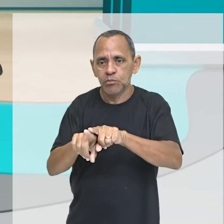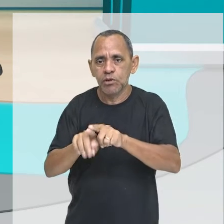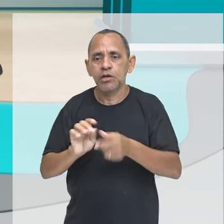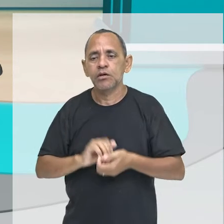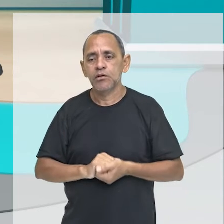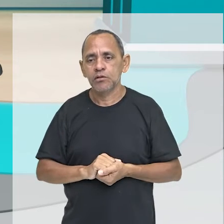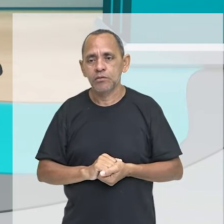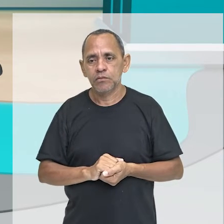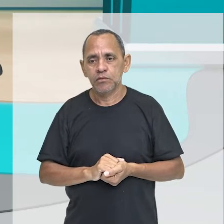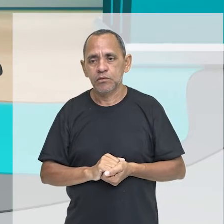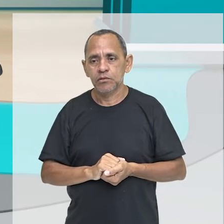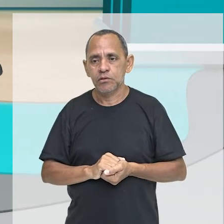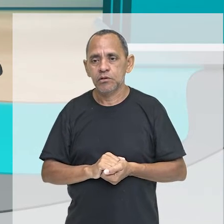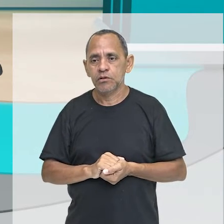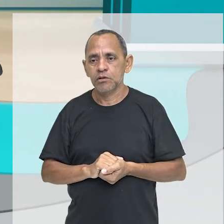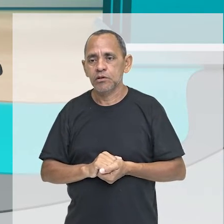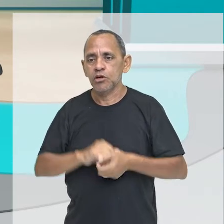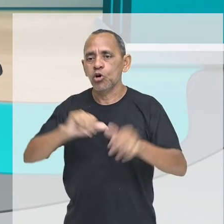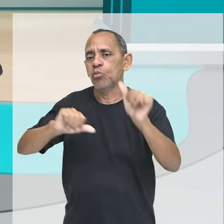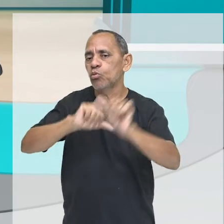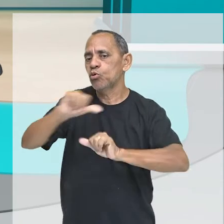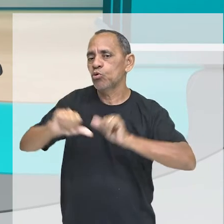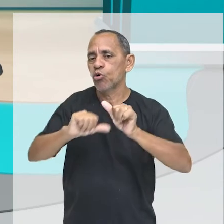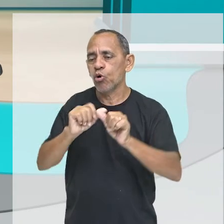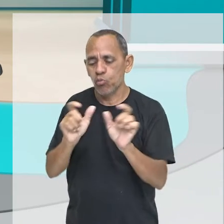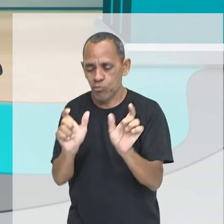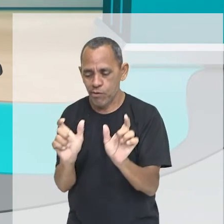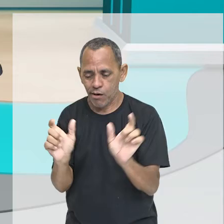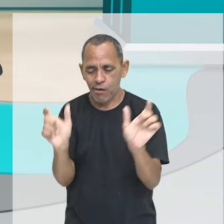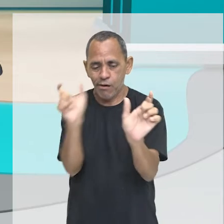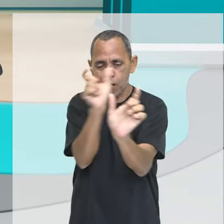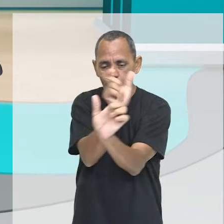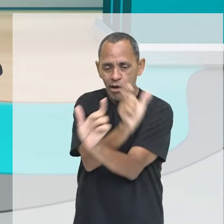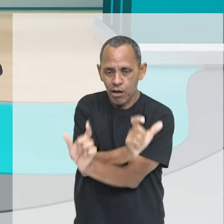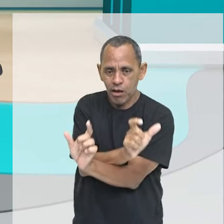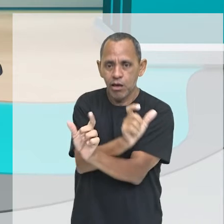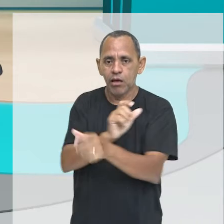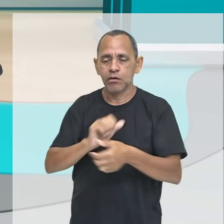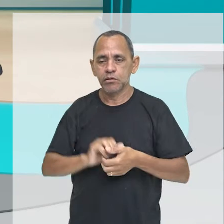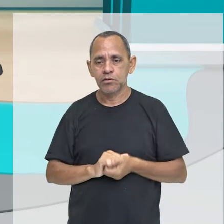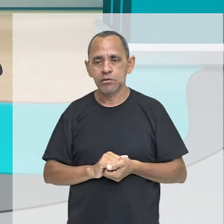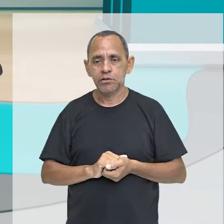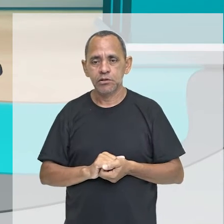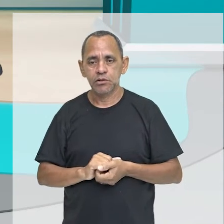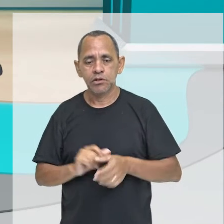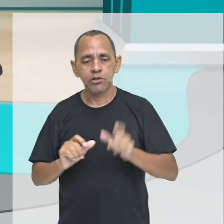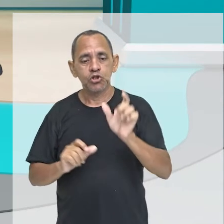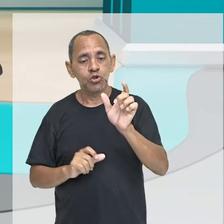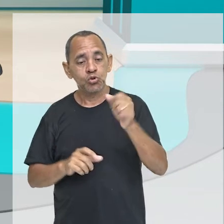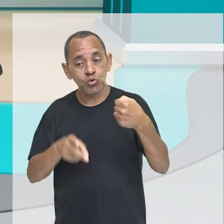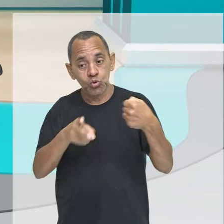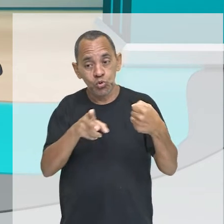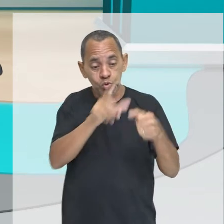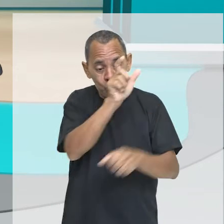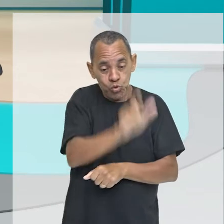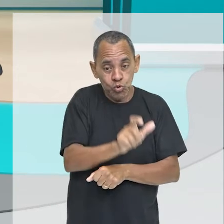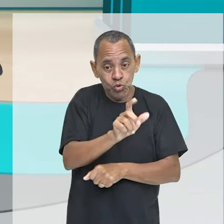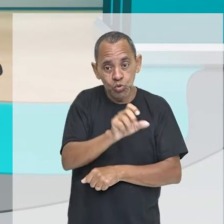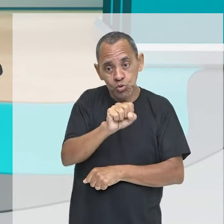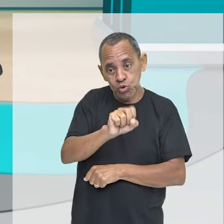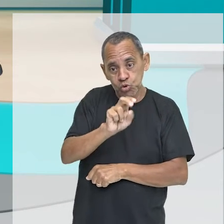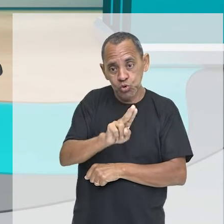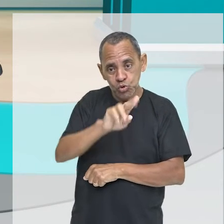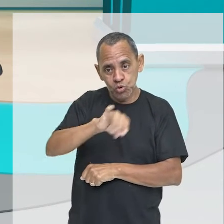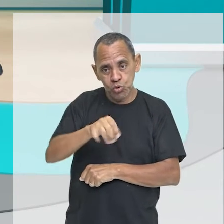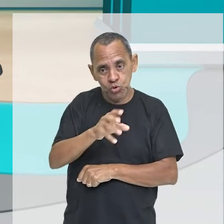para interrogativa é a inversão de posição entre sujeito e verbo. Eu vou iniciar a minha pergunta com o verbo auxiliar, como é o